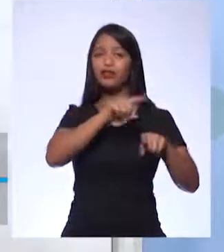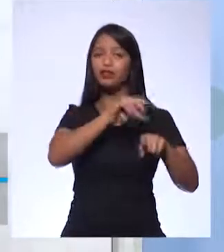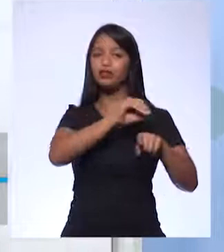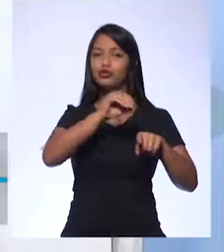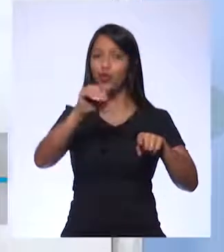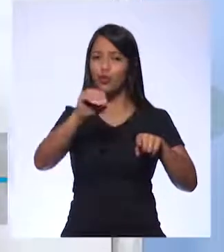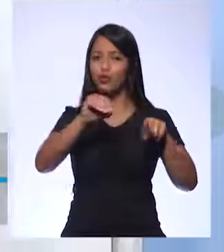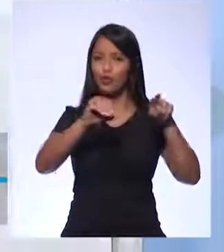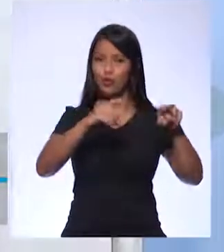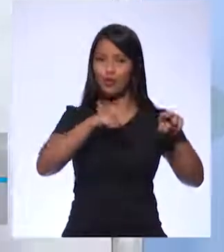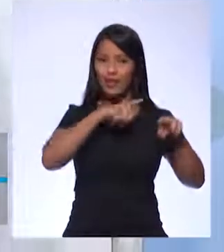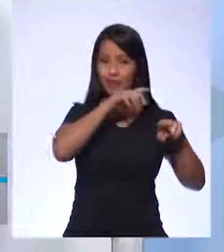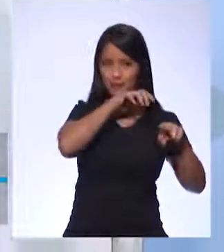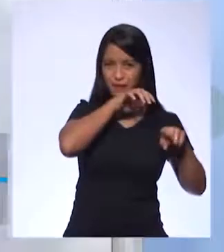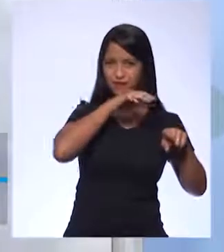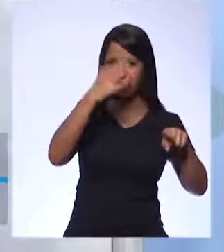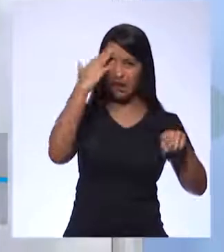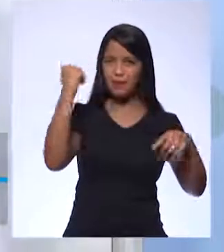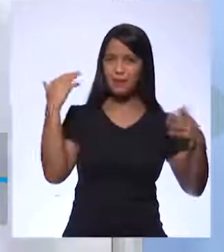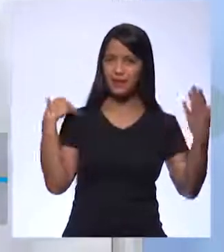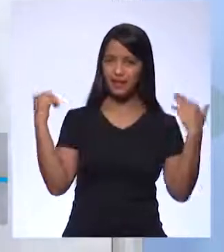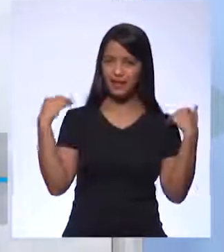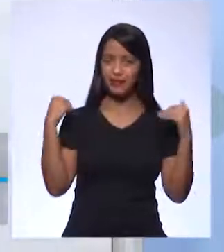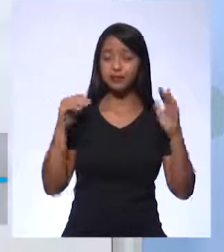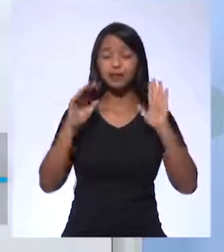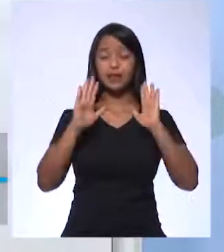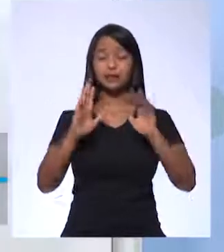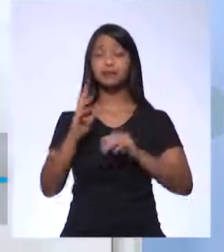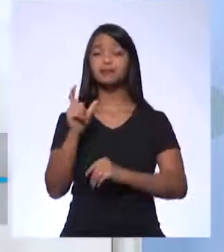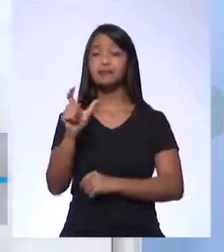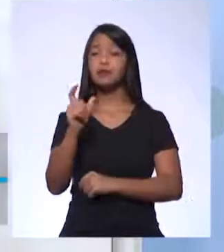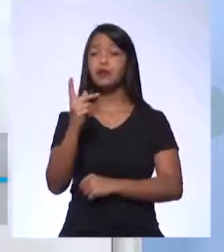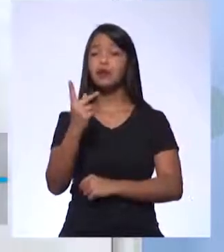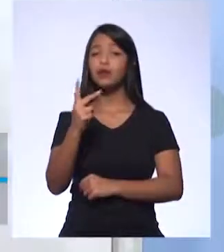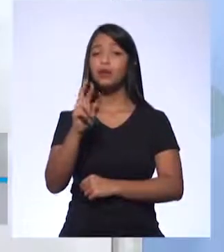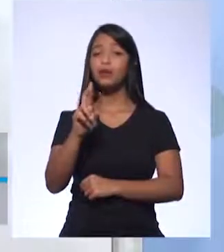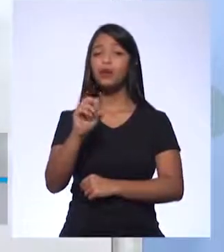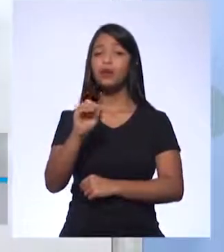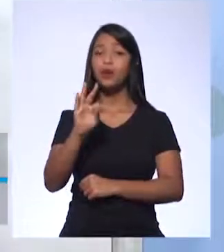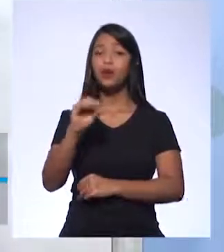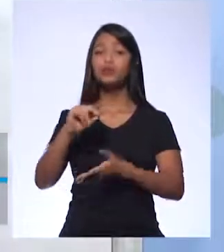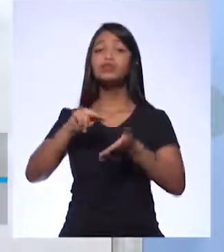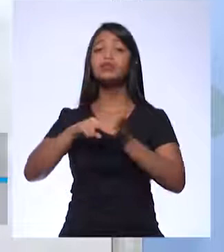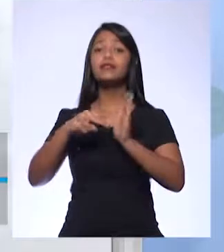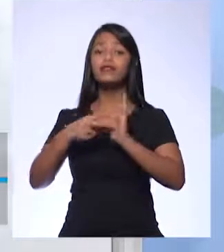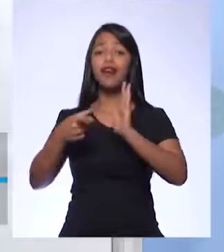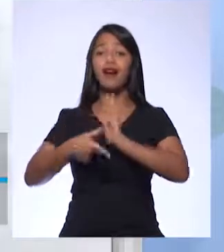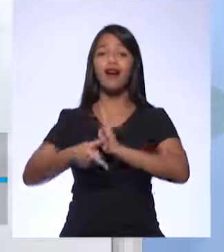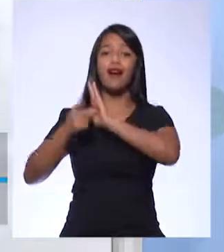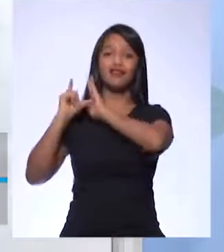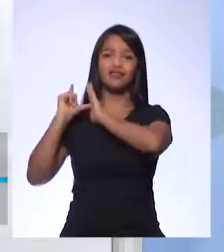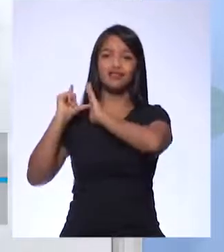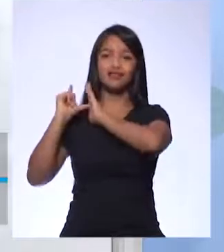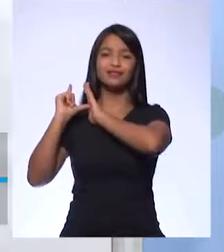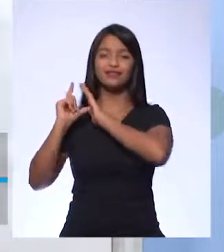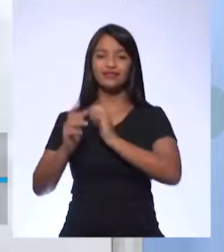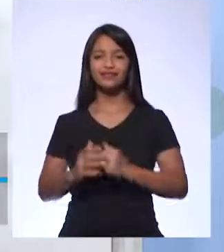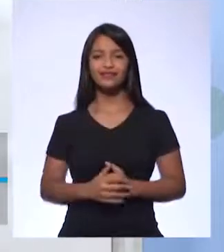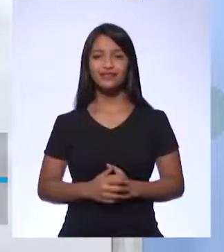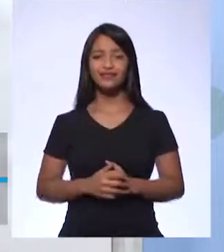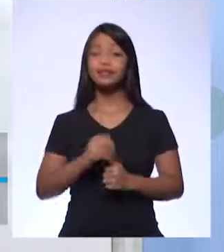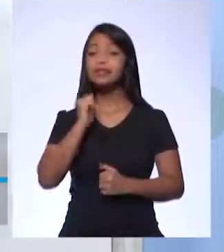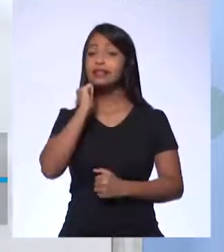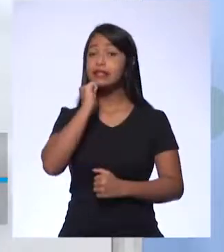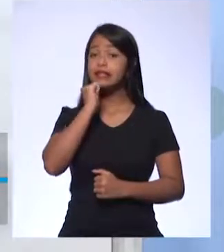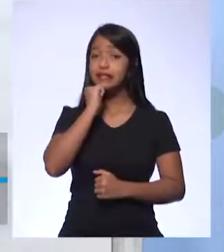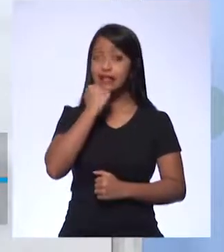animais. Entretanto, proto quer dizer antes. Então, se a gente lembrar que a gente, na ciência,